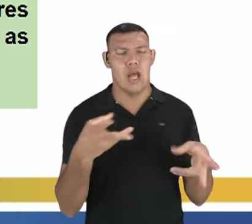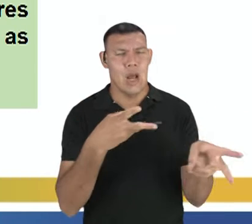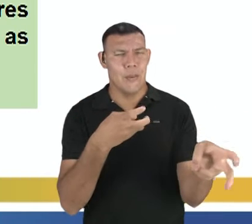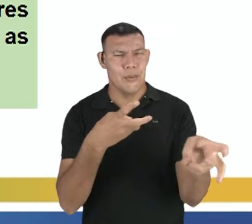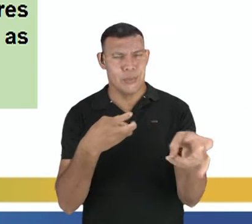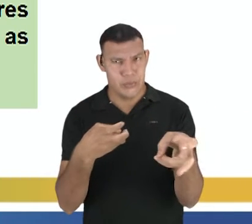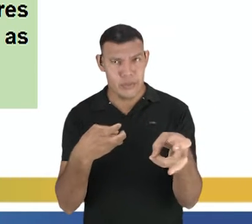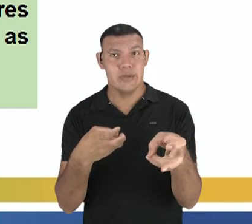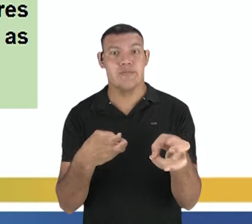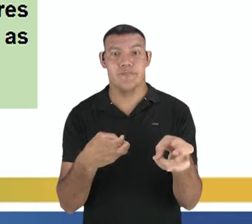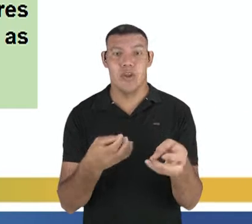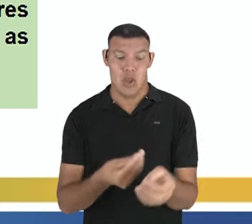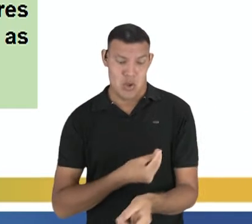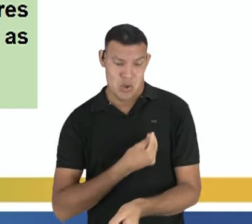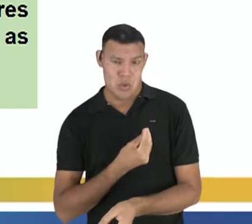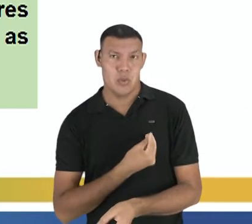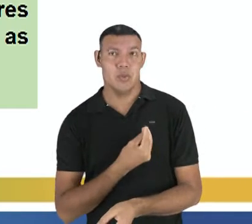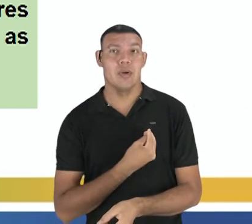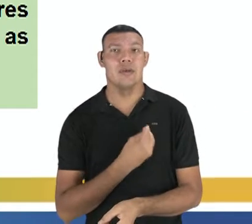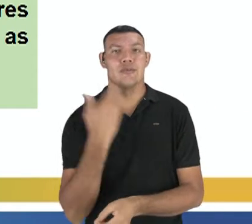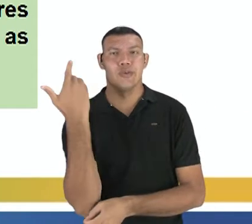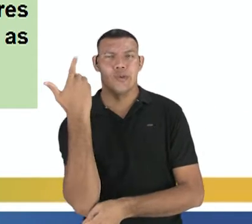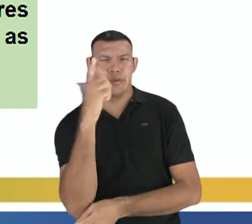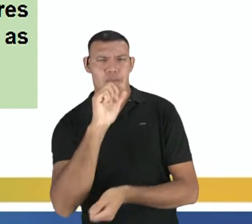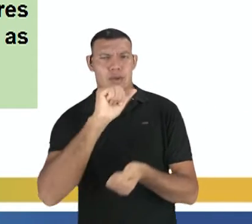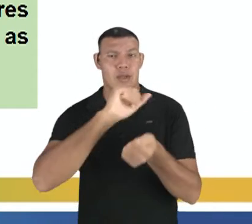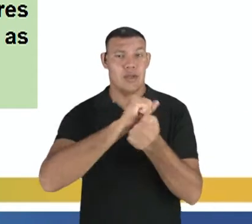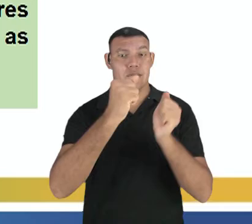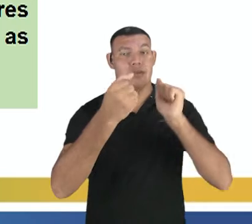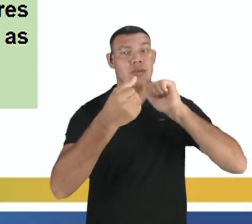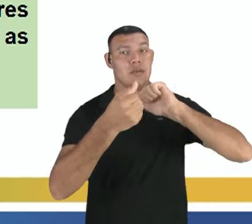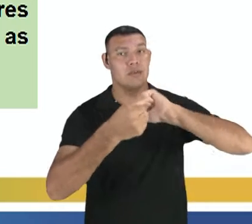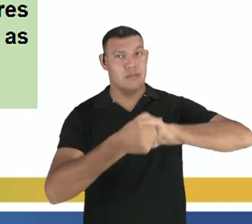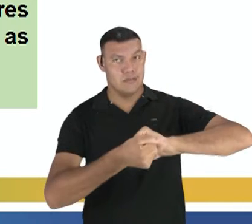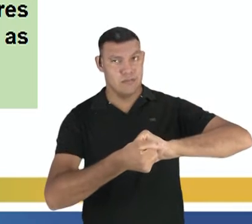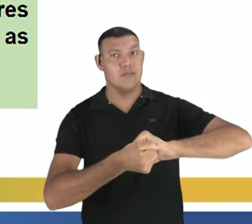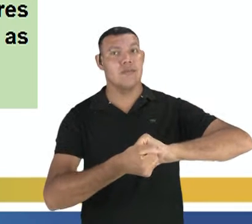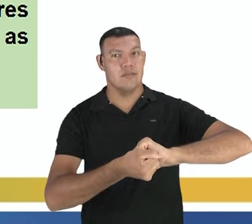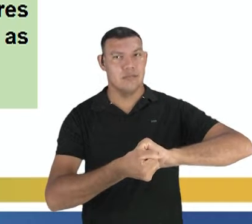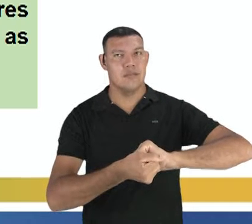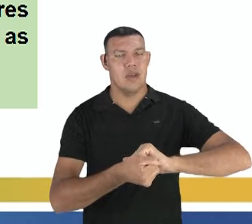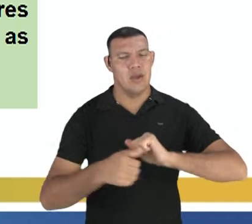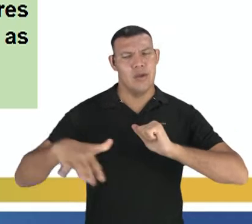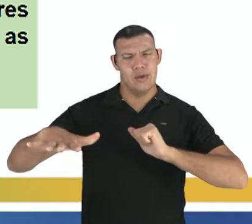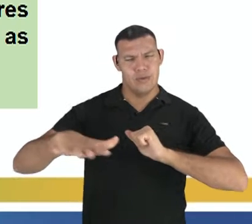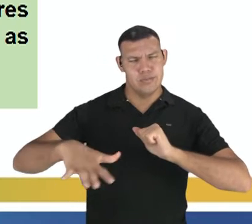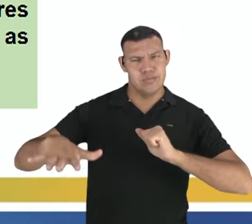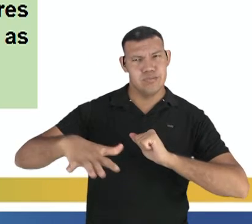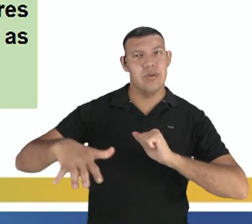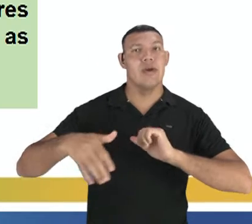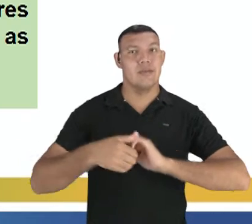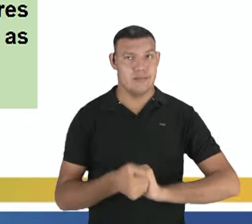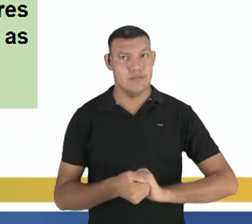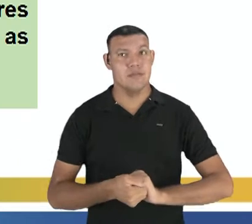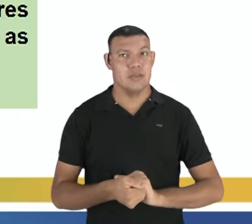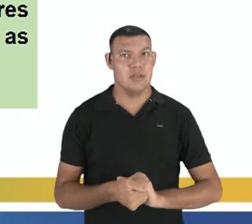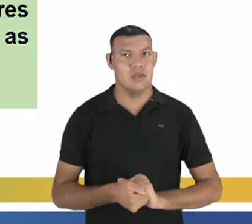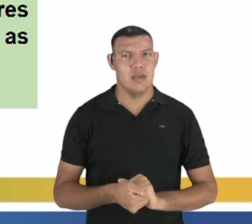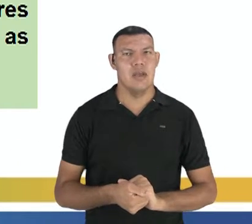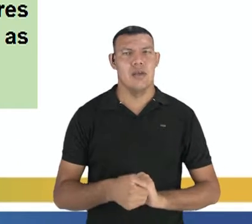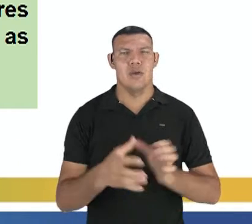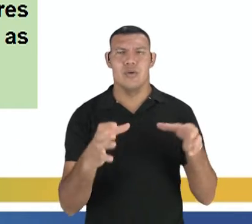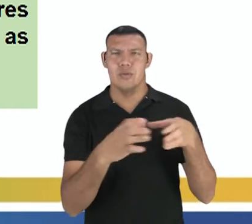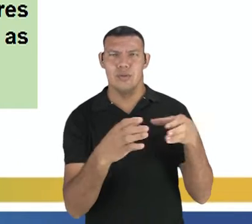perceberam que os organismos eles se adaptavam a certos ambientes, E que as